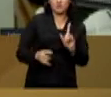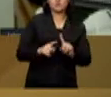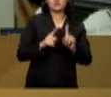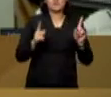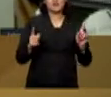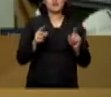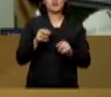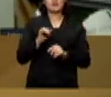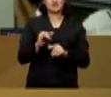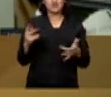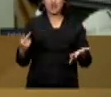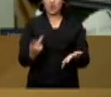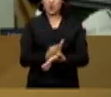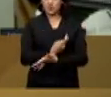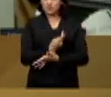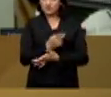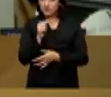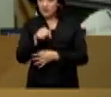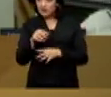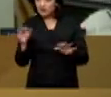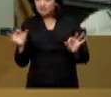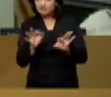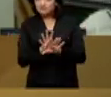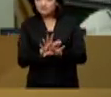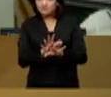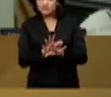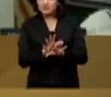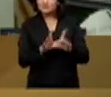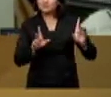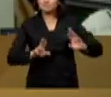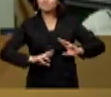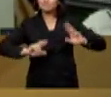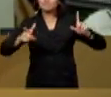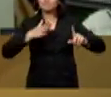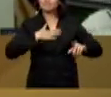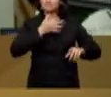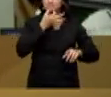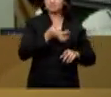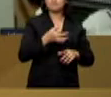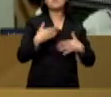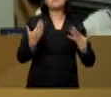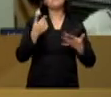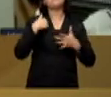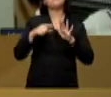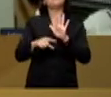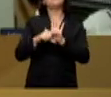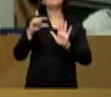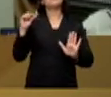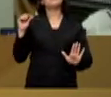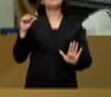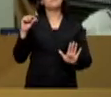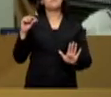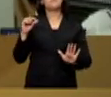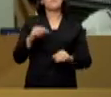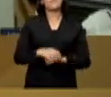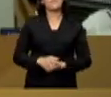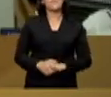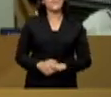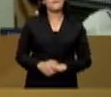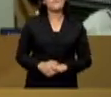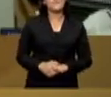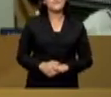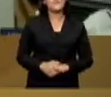caso o entendimento aqui exposto não venha a prevalecer, destaco, senhor presidente, de já,